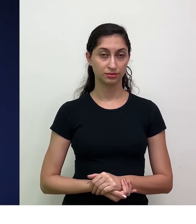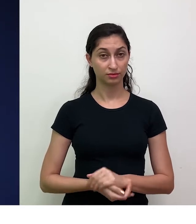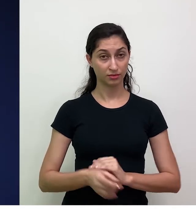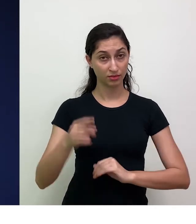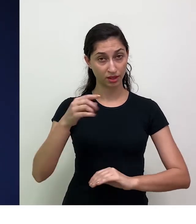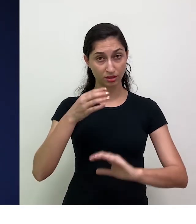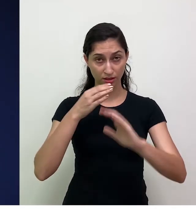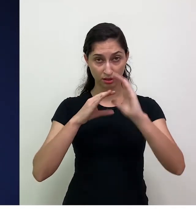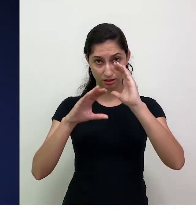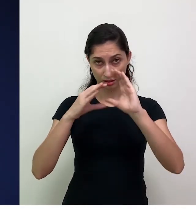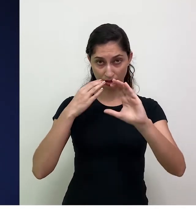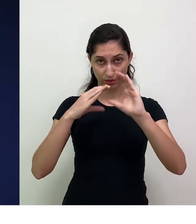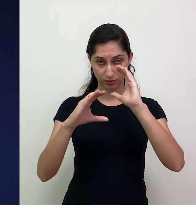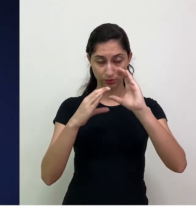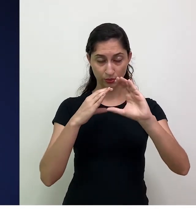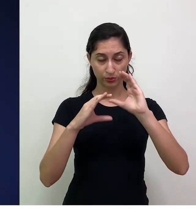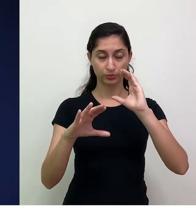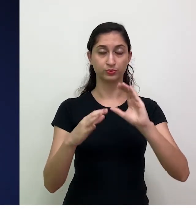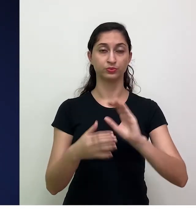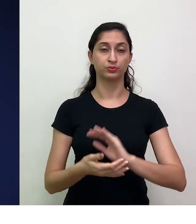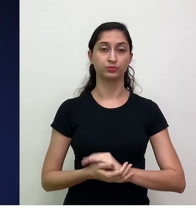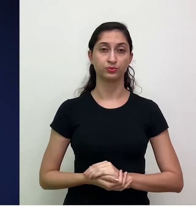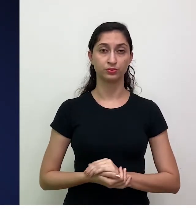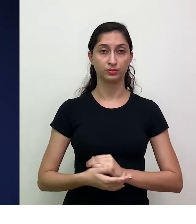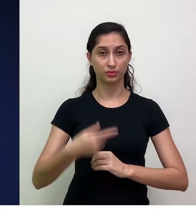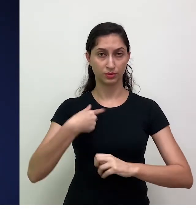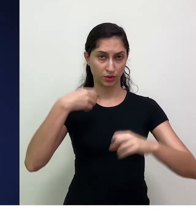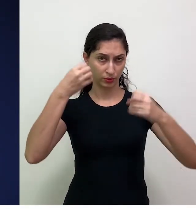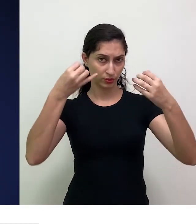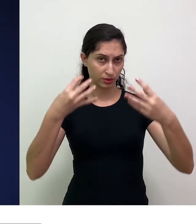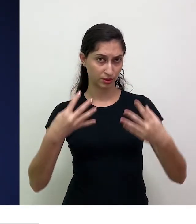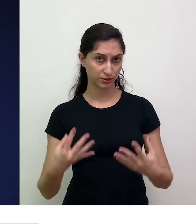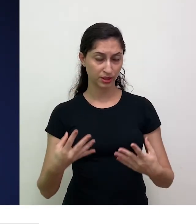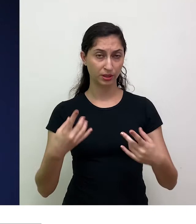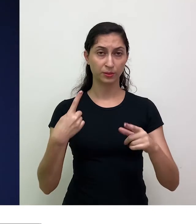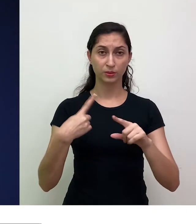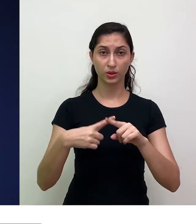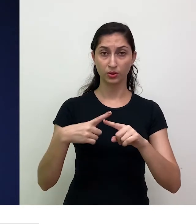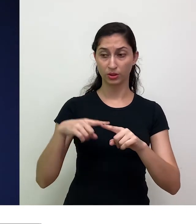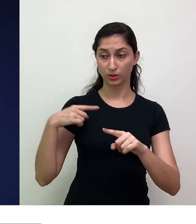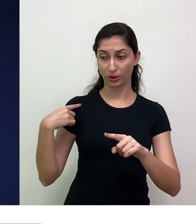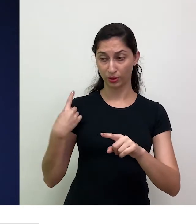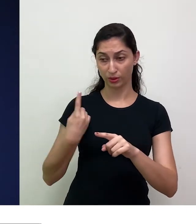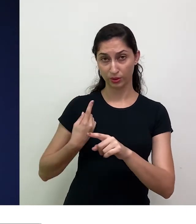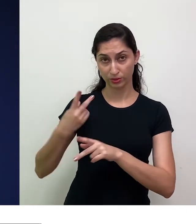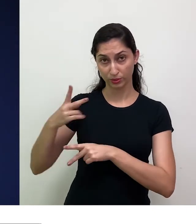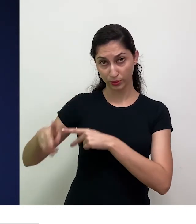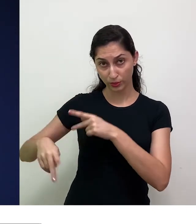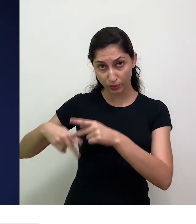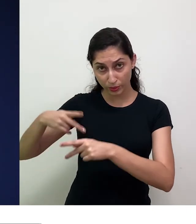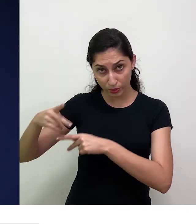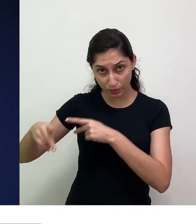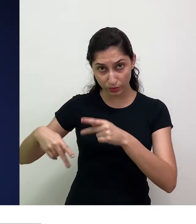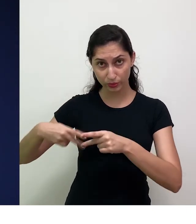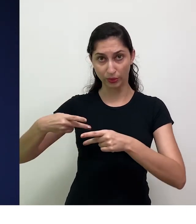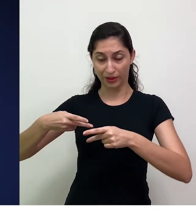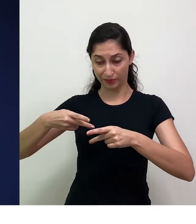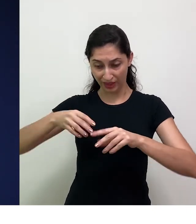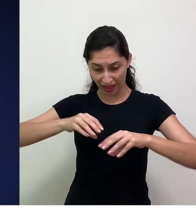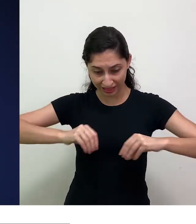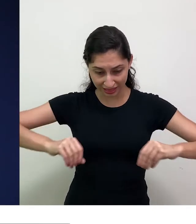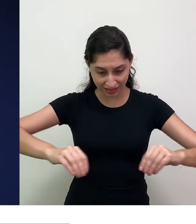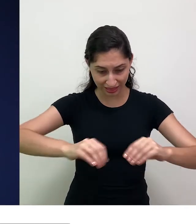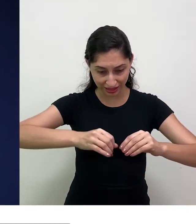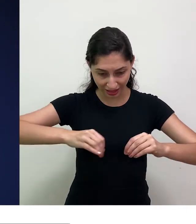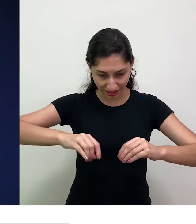Esse canto de Nhanhunhéi, eu vou falar um pouquinho, né, porque nosso povo somos filhos da terra também.